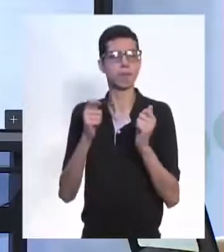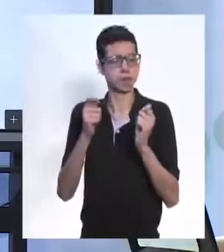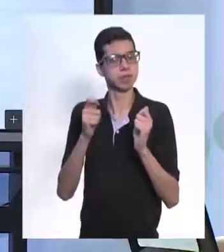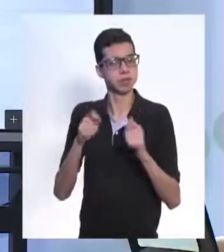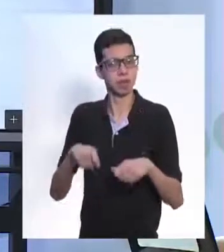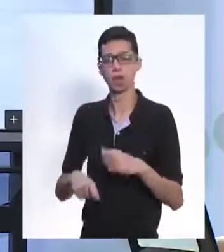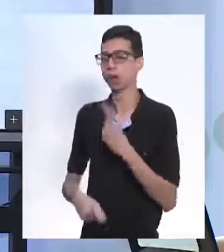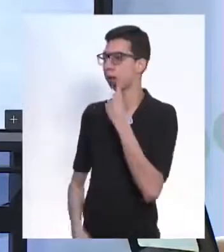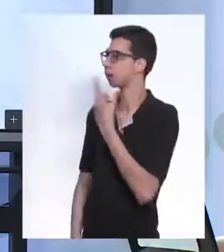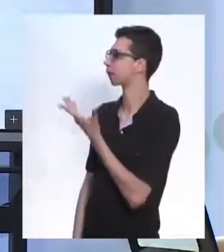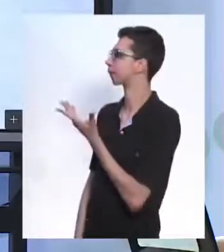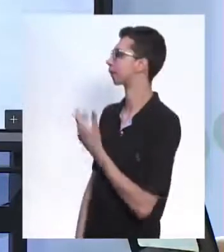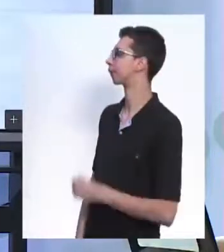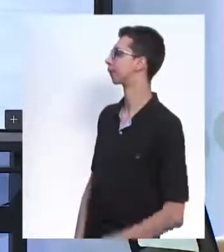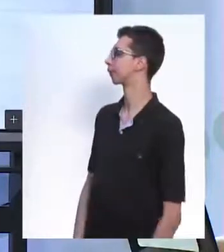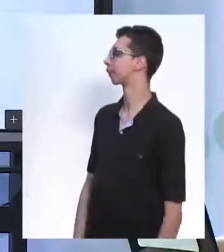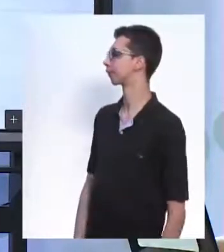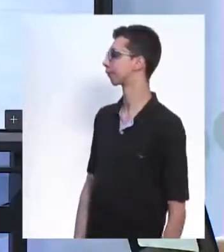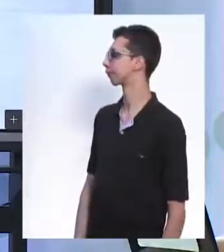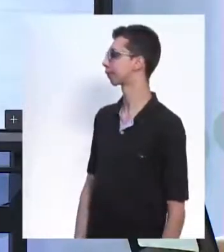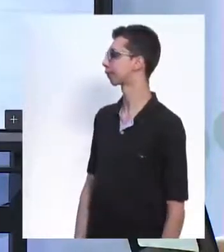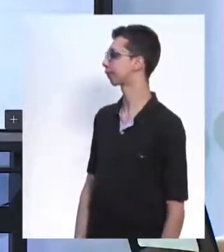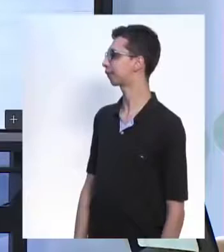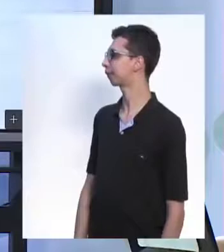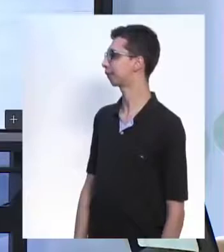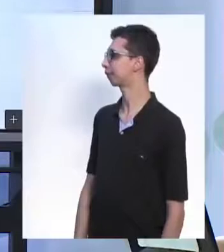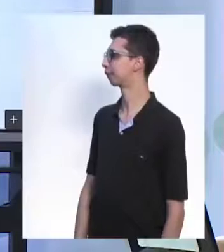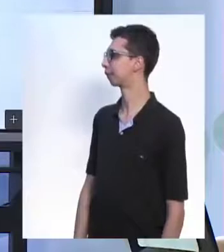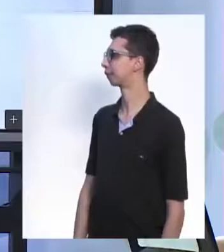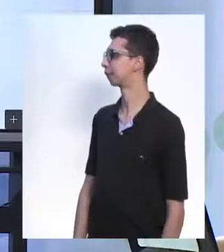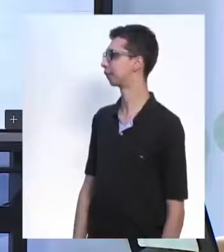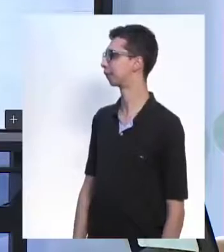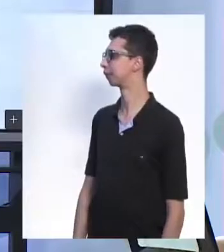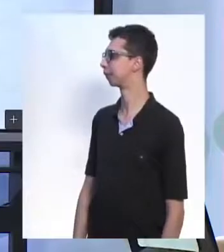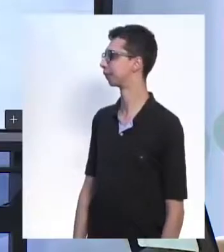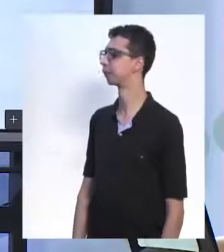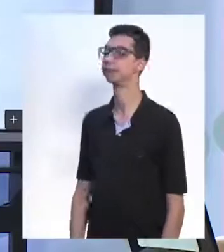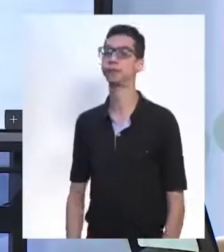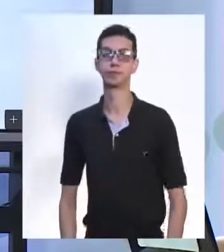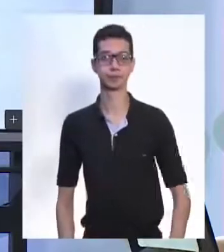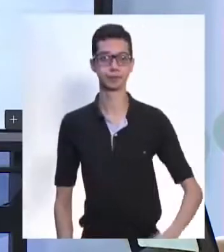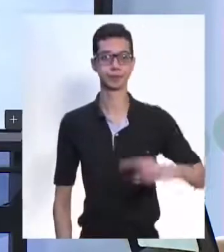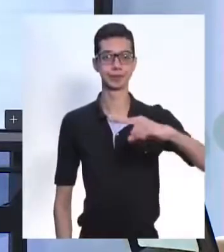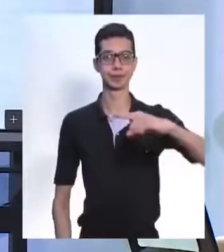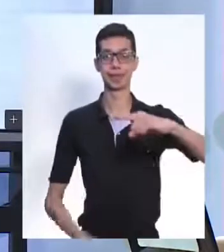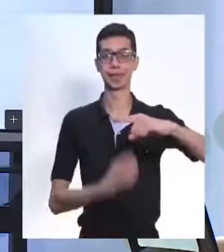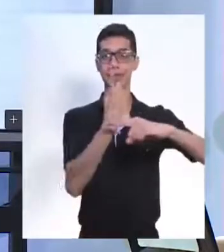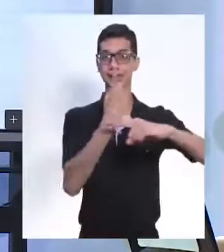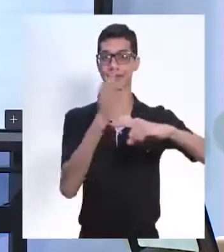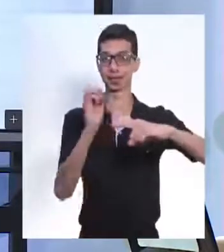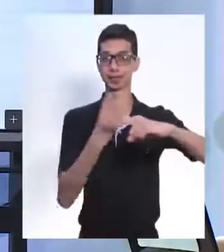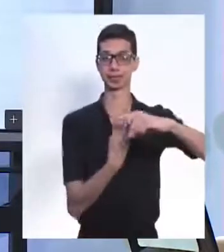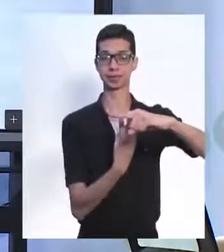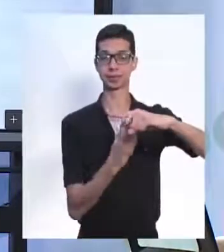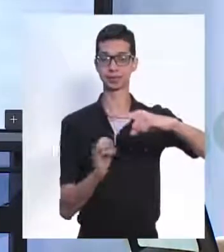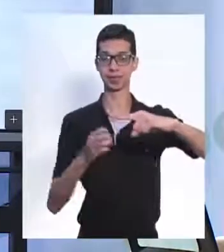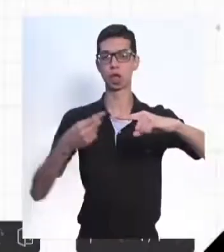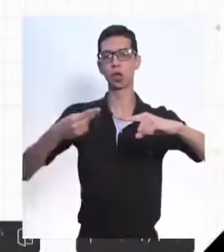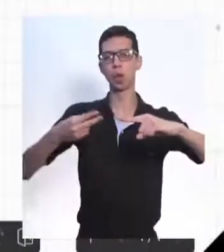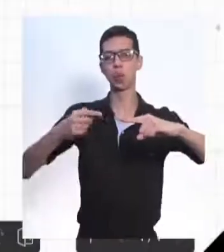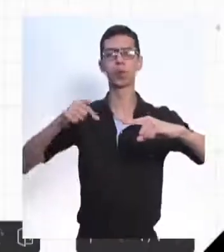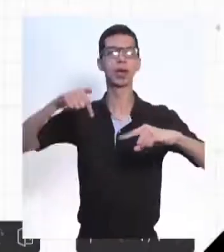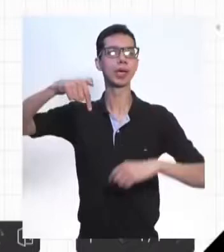10 está para 30, assim como a quantidade está para o valor. De novo,